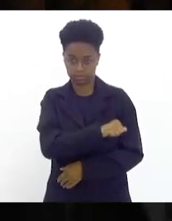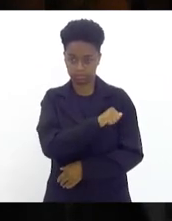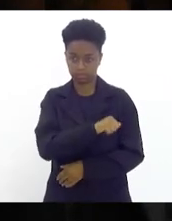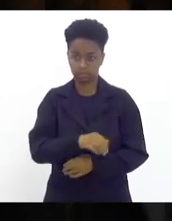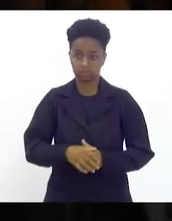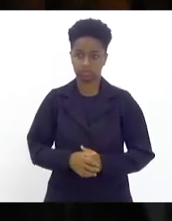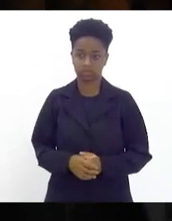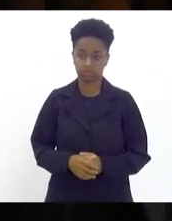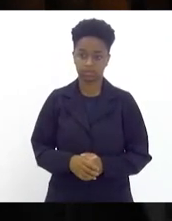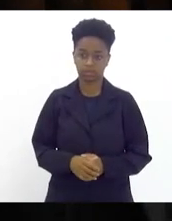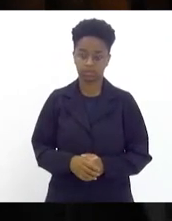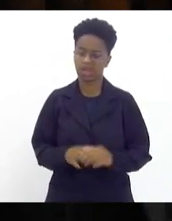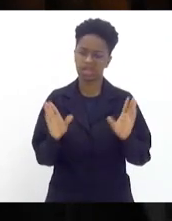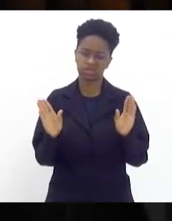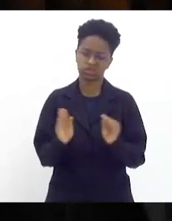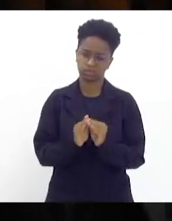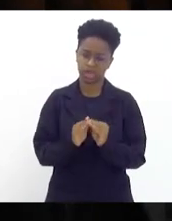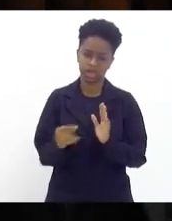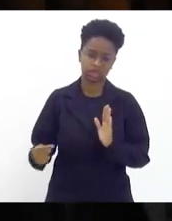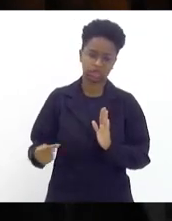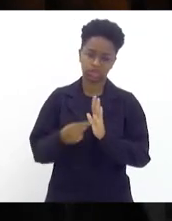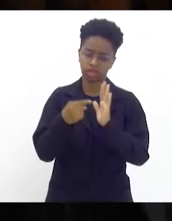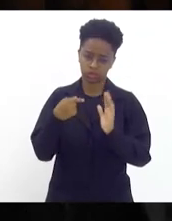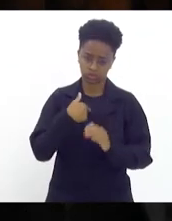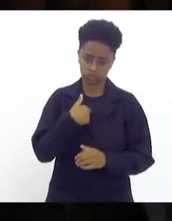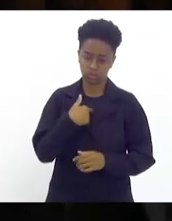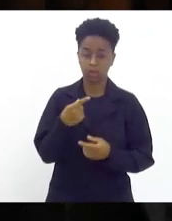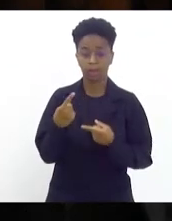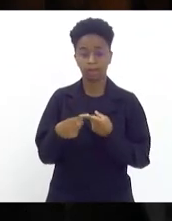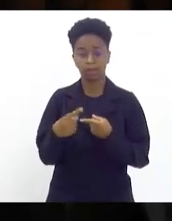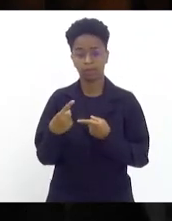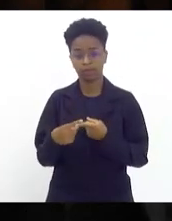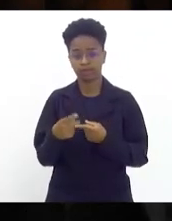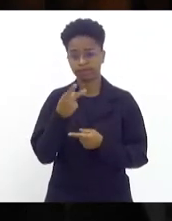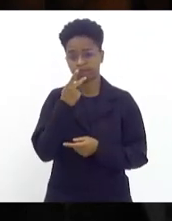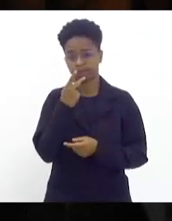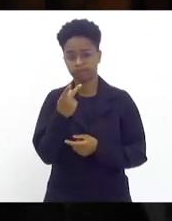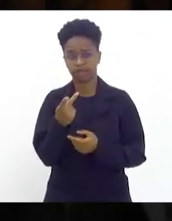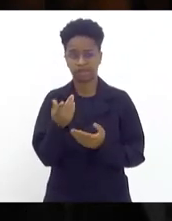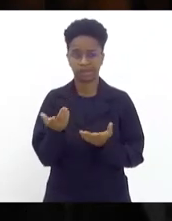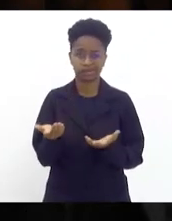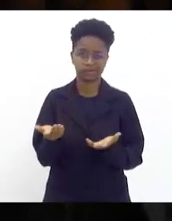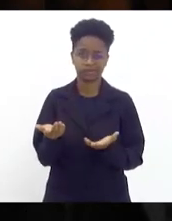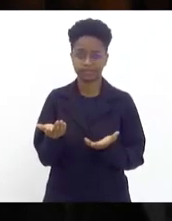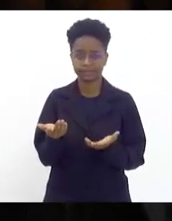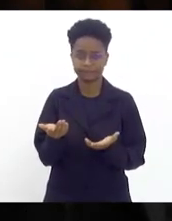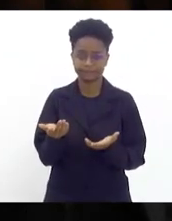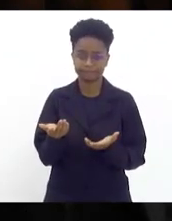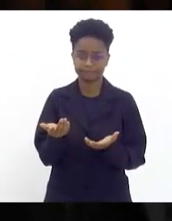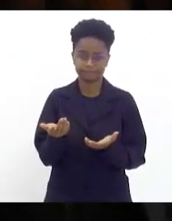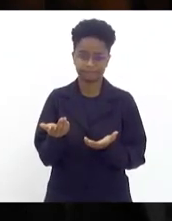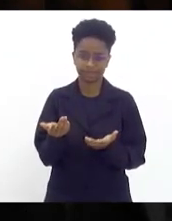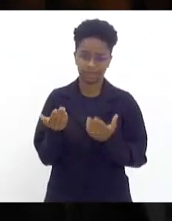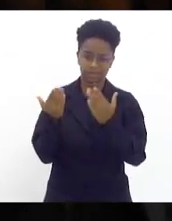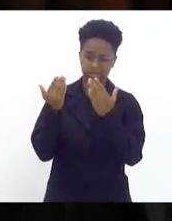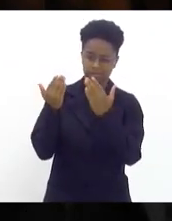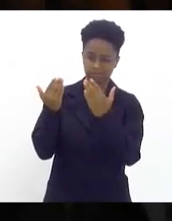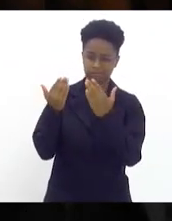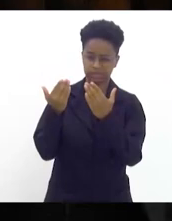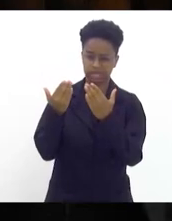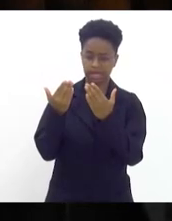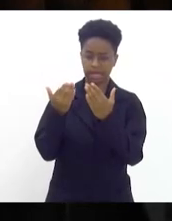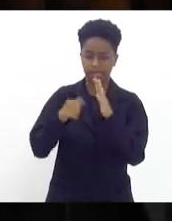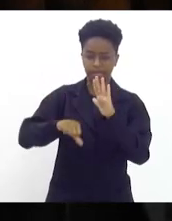Regional Eleitoral Resumindo eles me denunciaram porque falaram que por suposto crime de